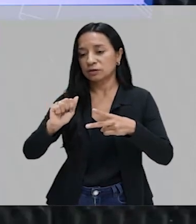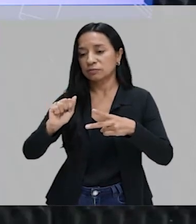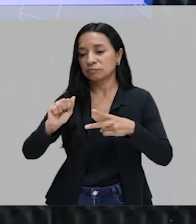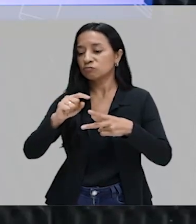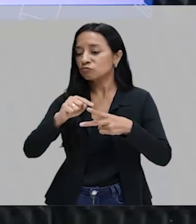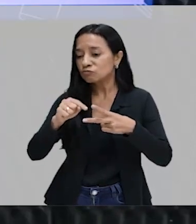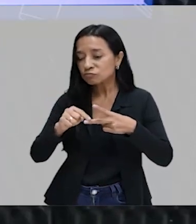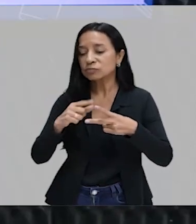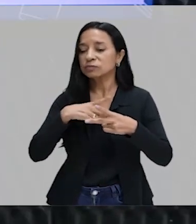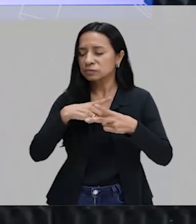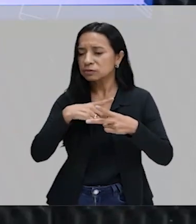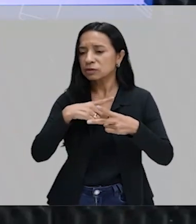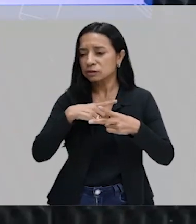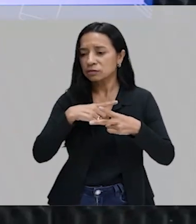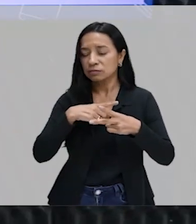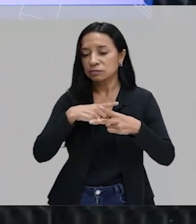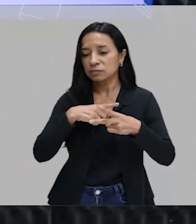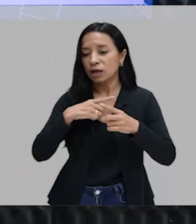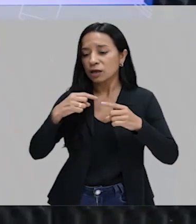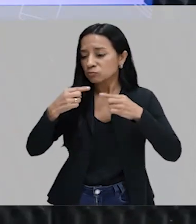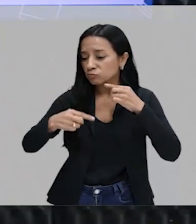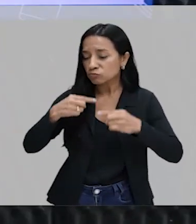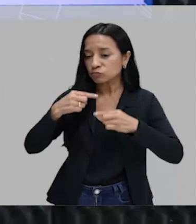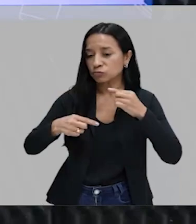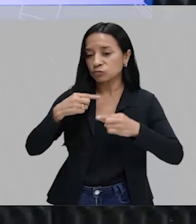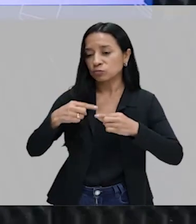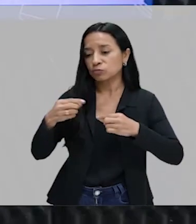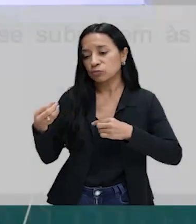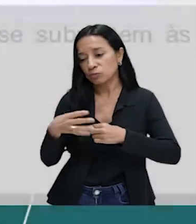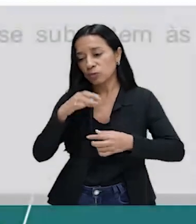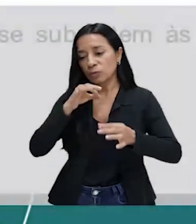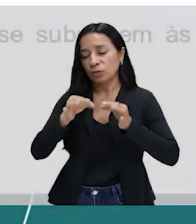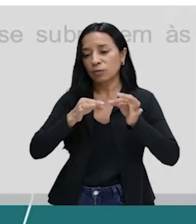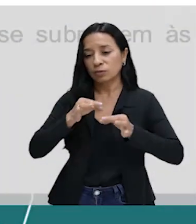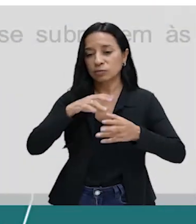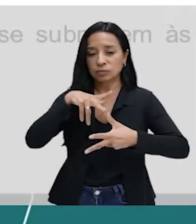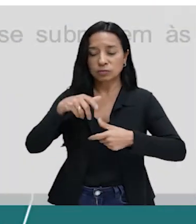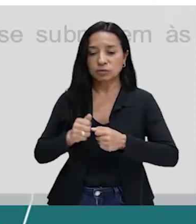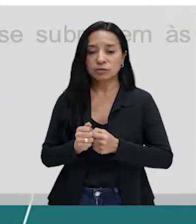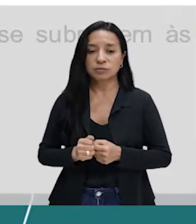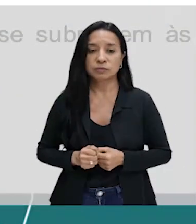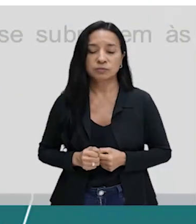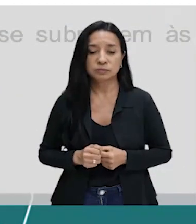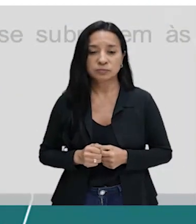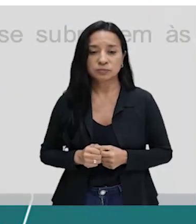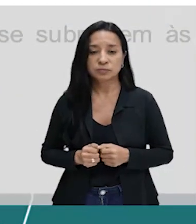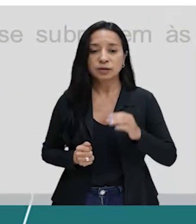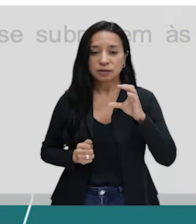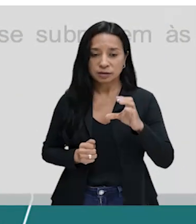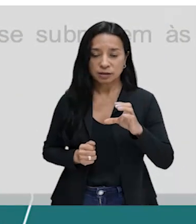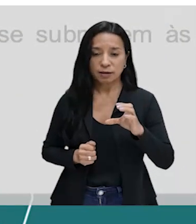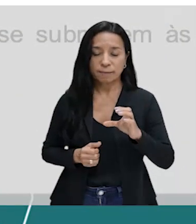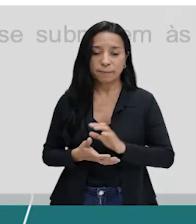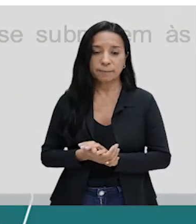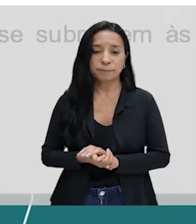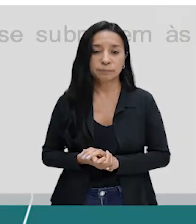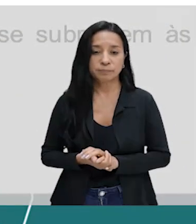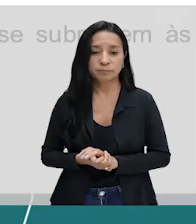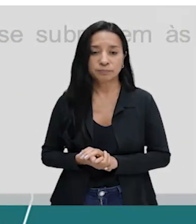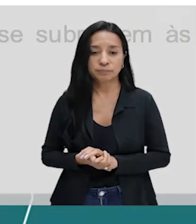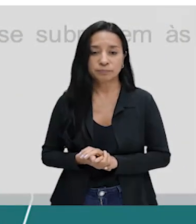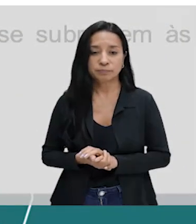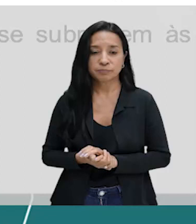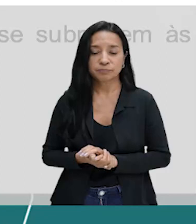né, existindo dentro dessa nova ordem. O desengajamento das grandes potências, pelo